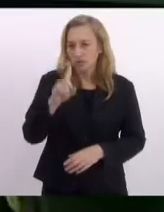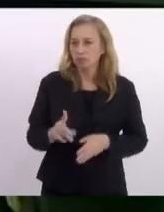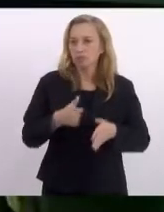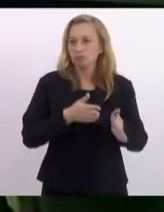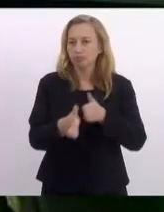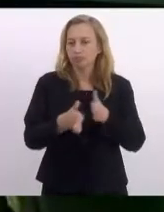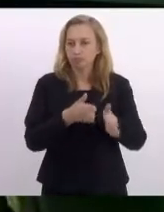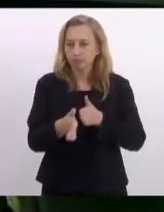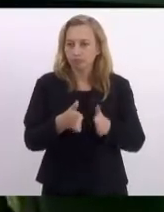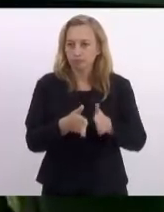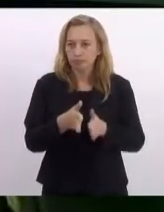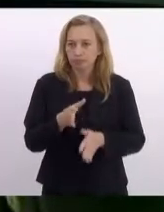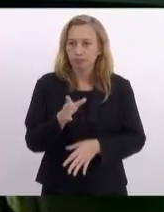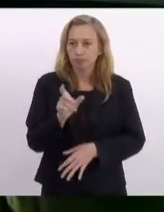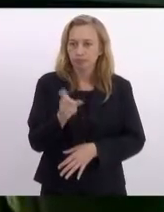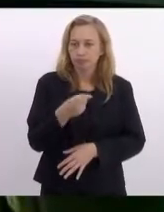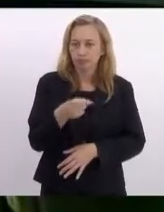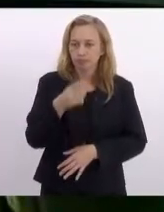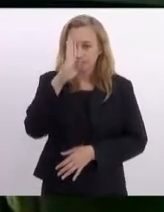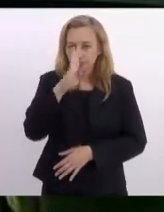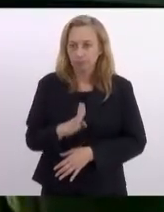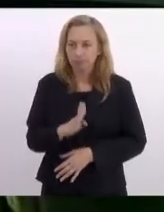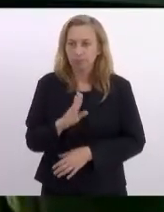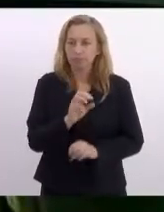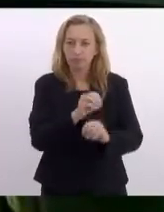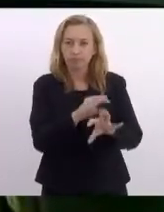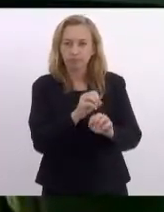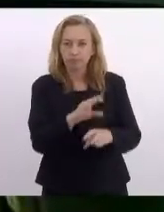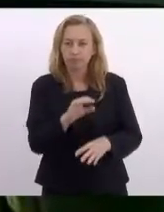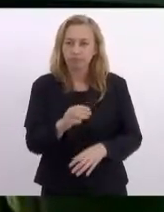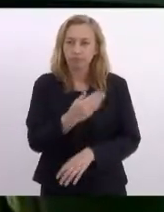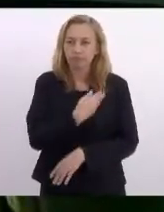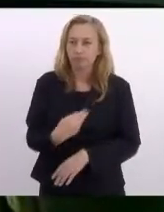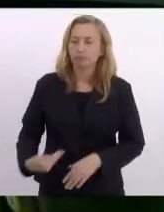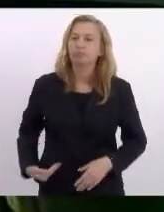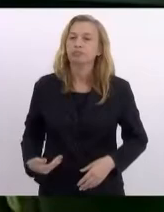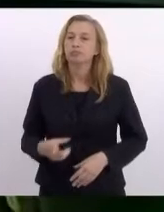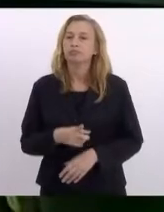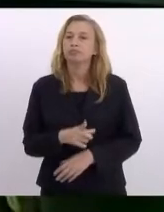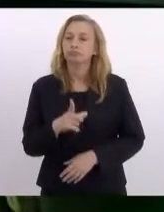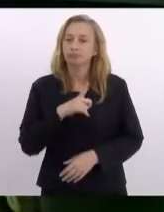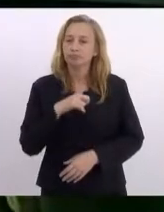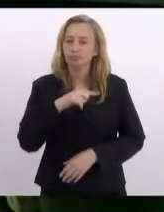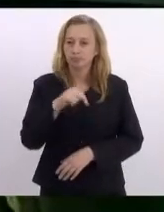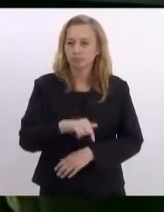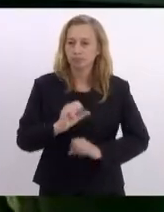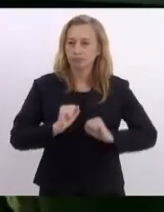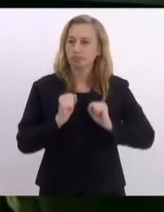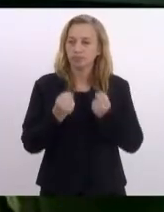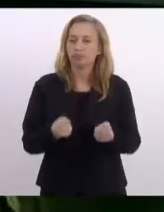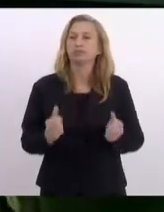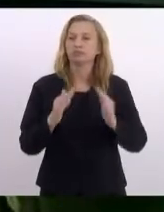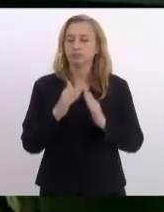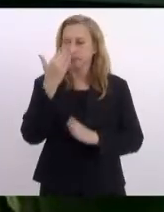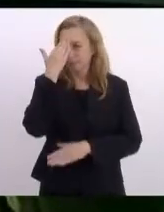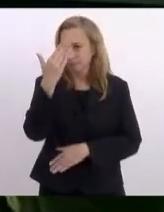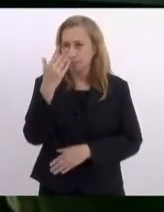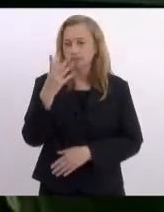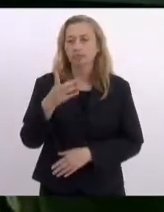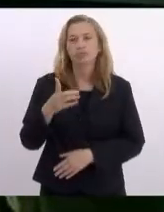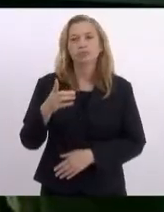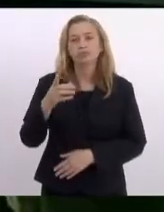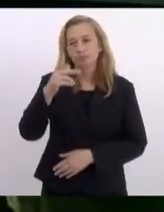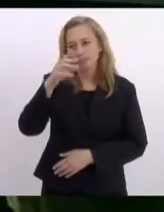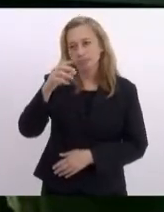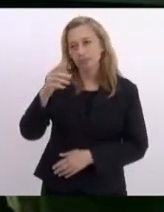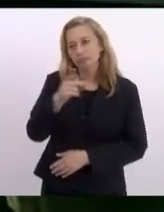gratuidade, mas não só isso, ao acesso à educação pública, como nós temos aqui defendido nessa casa. Muito obrigada, senhora